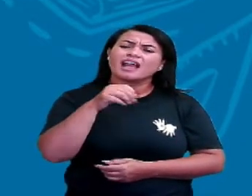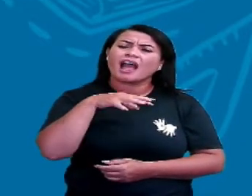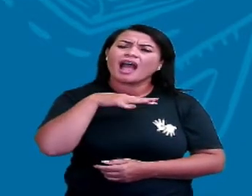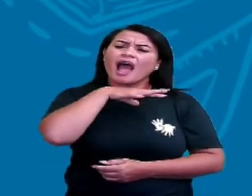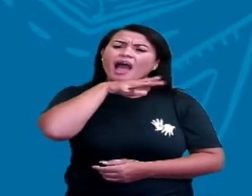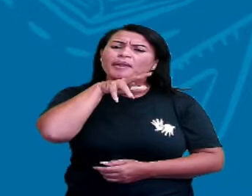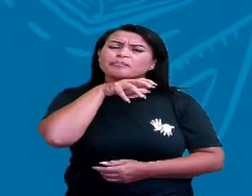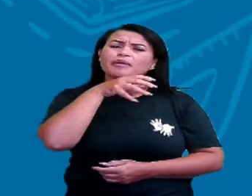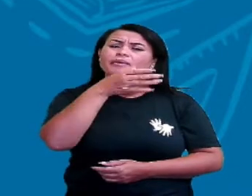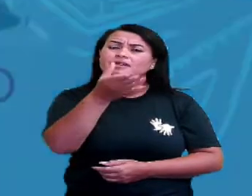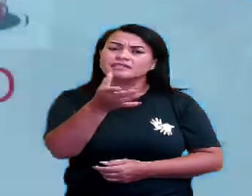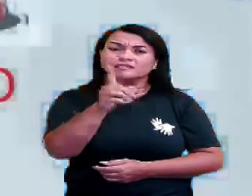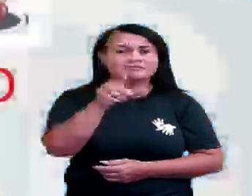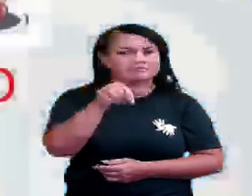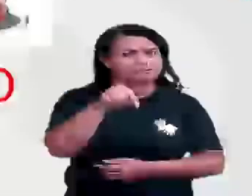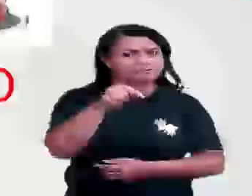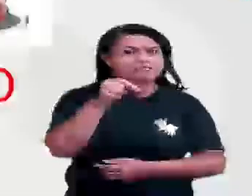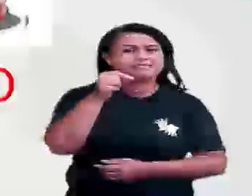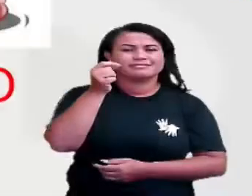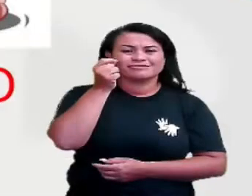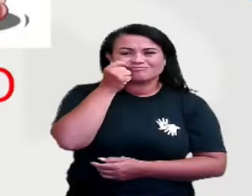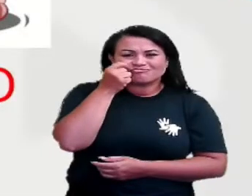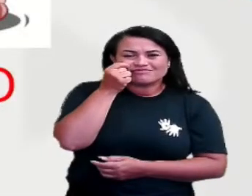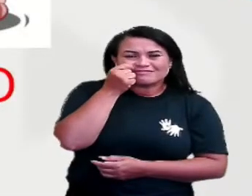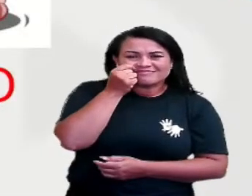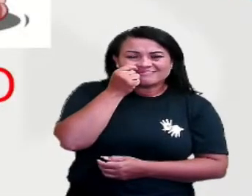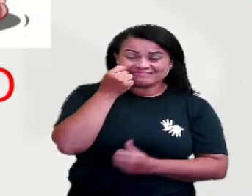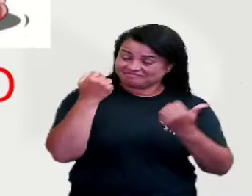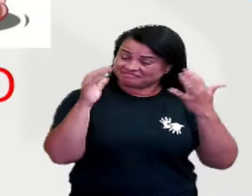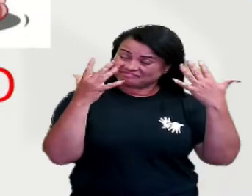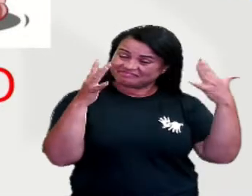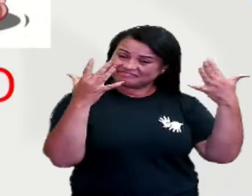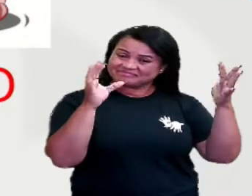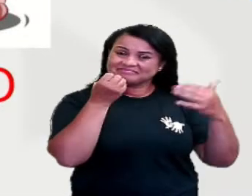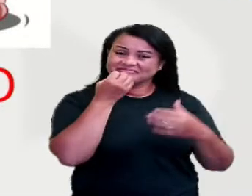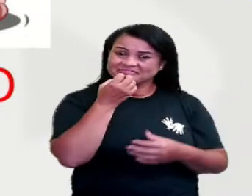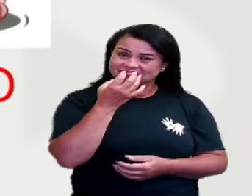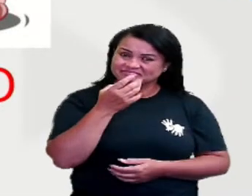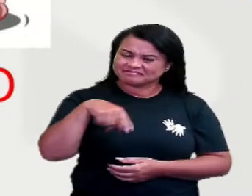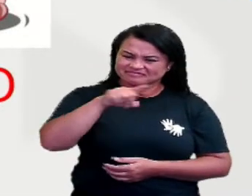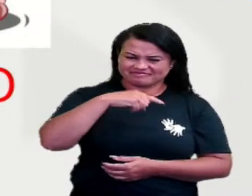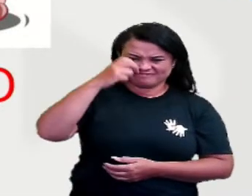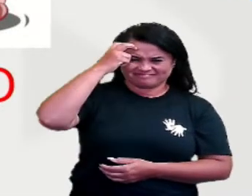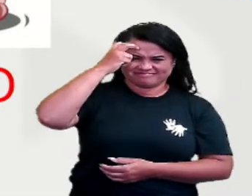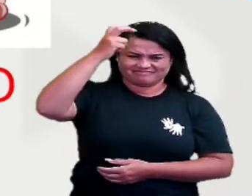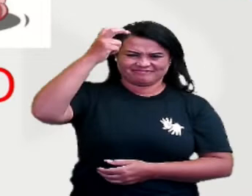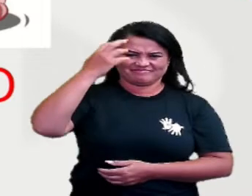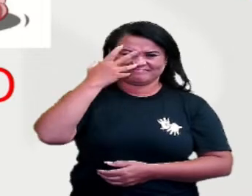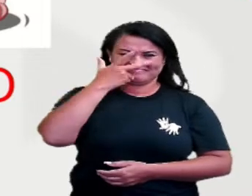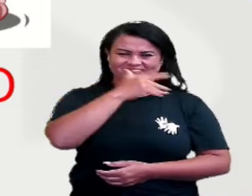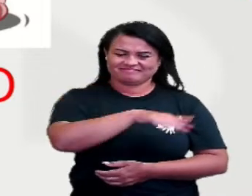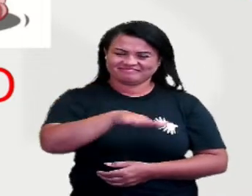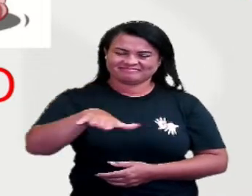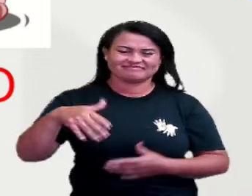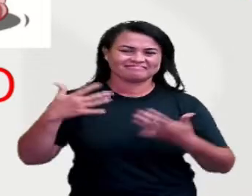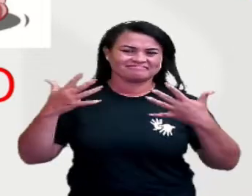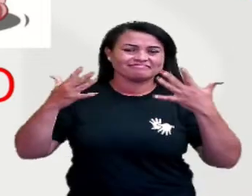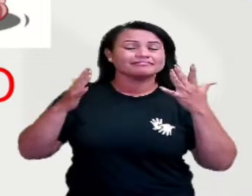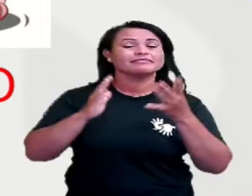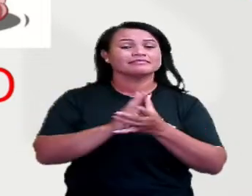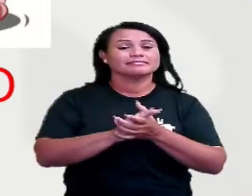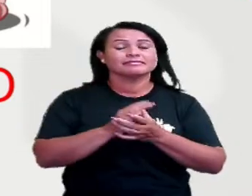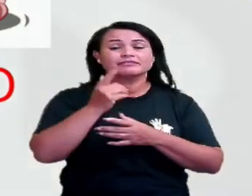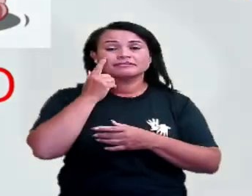mim? É um rato. Muito bem, crianças inteligentíssimas. Embaixo